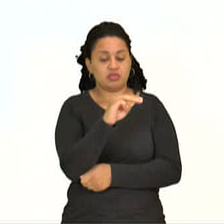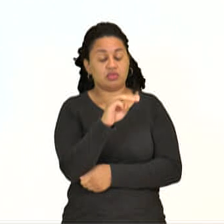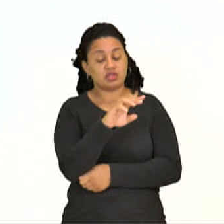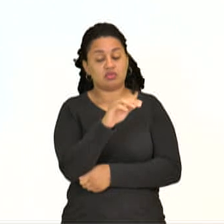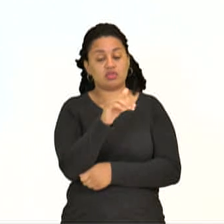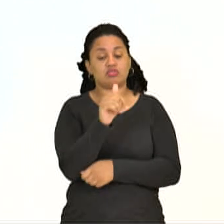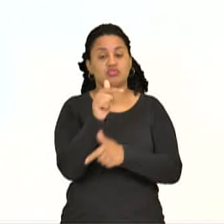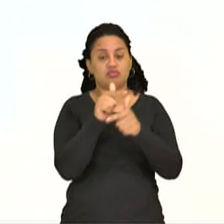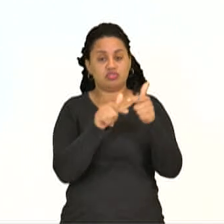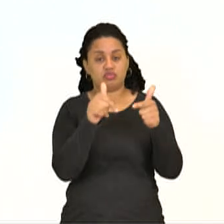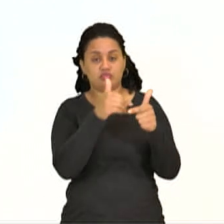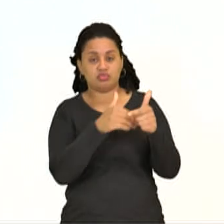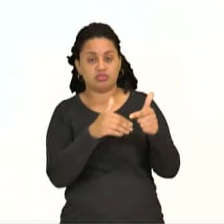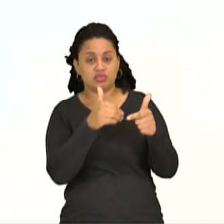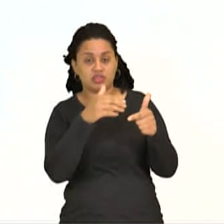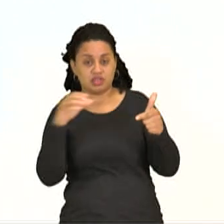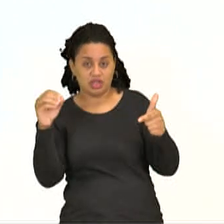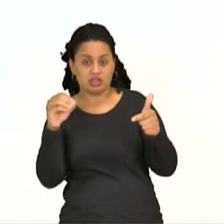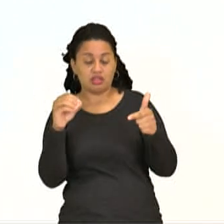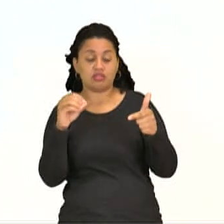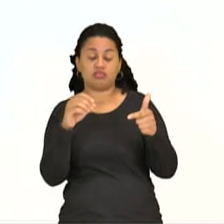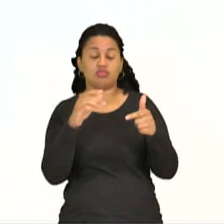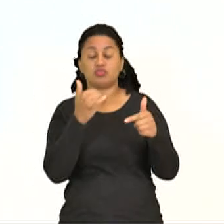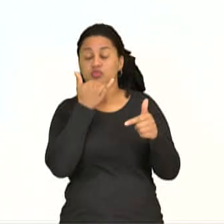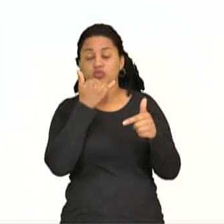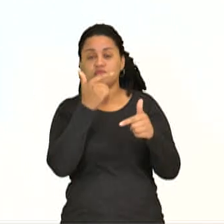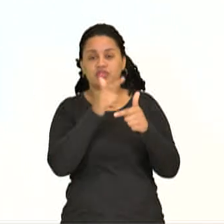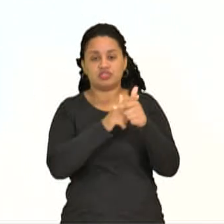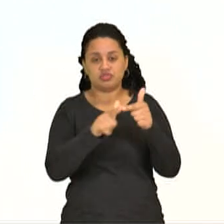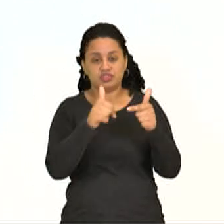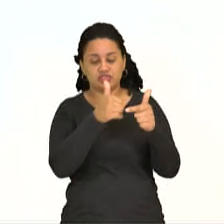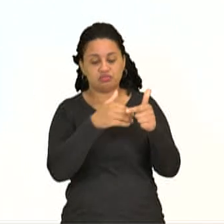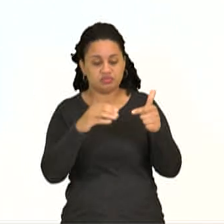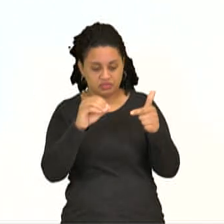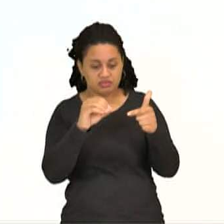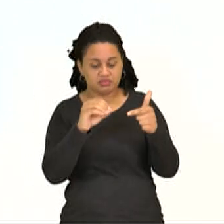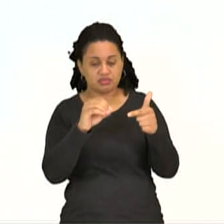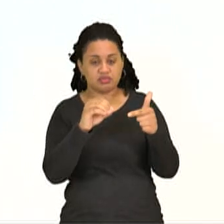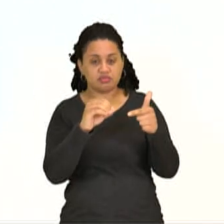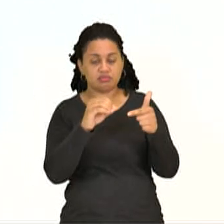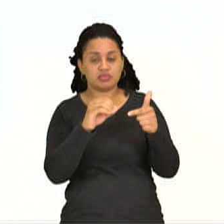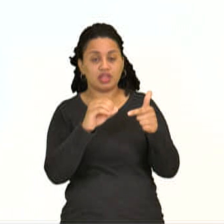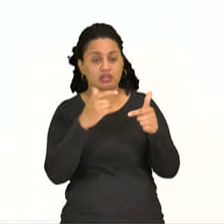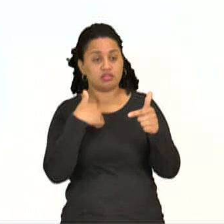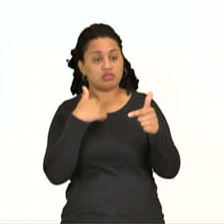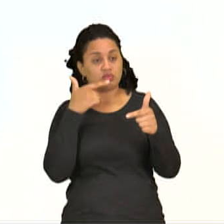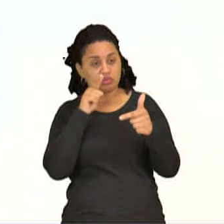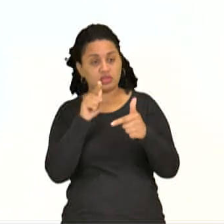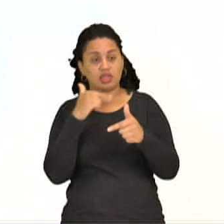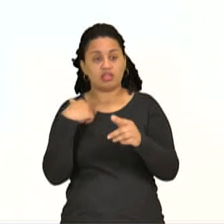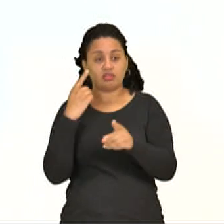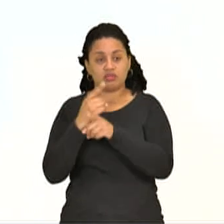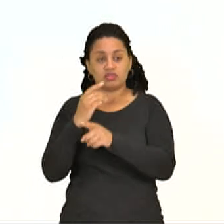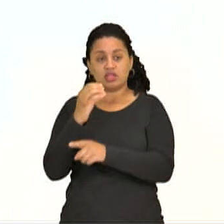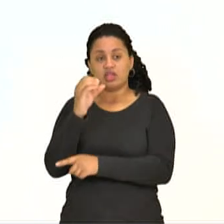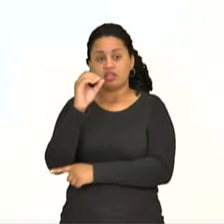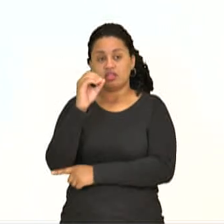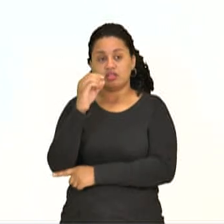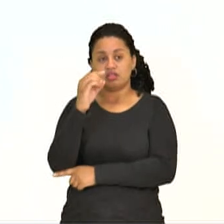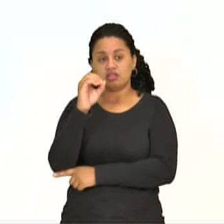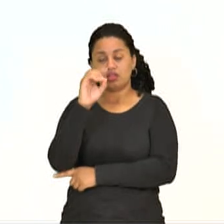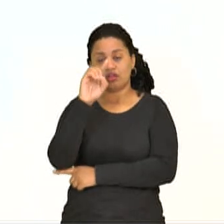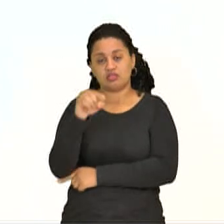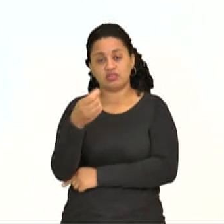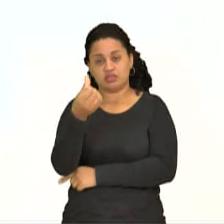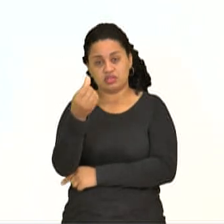10 milímetros, dividindo por 10, desculpa, dá 0,6 centímetros. Tranquilo? O